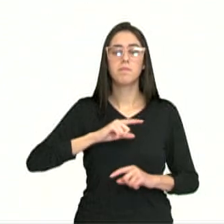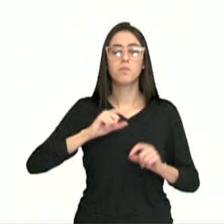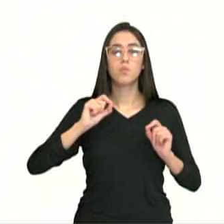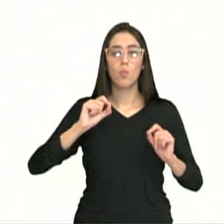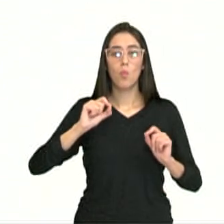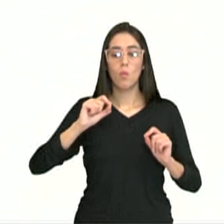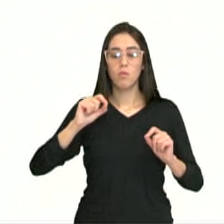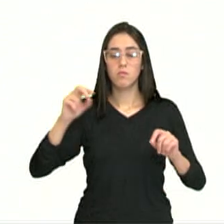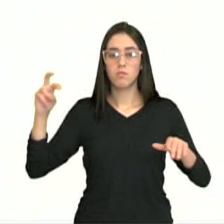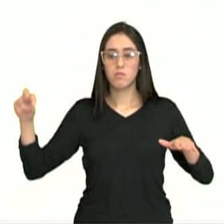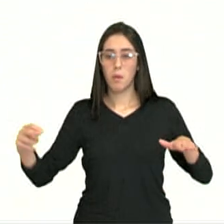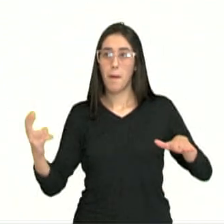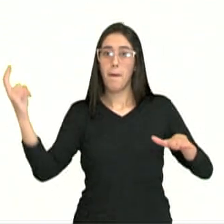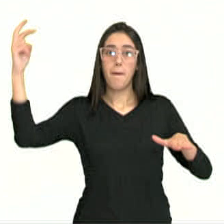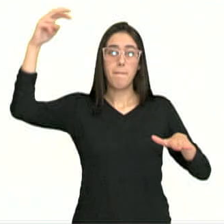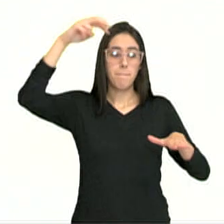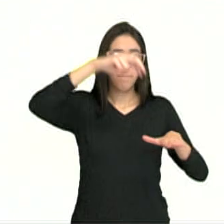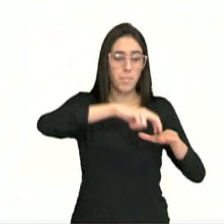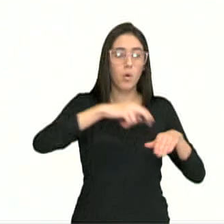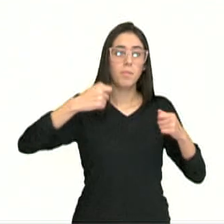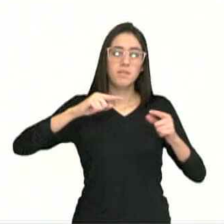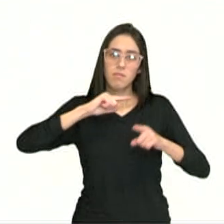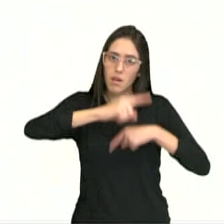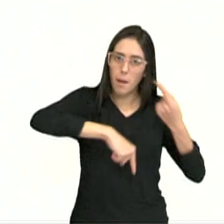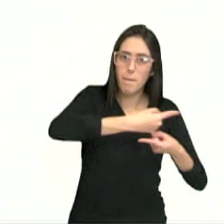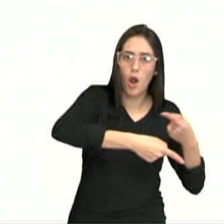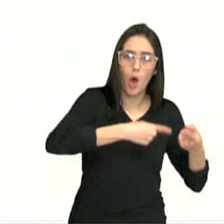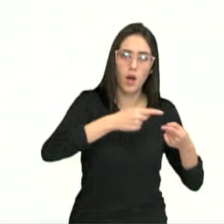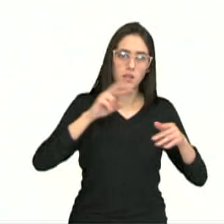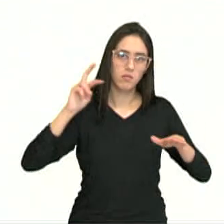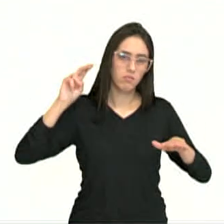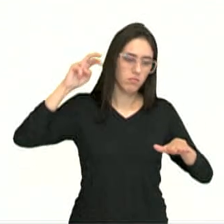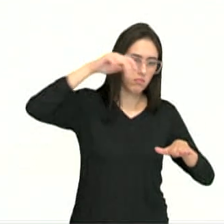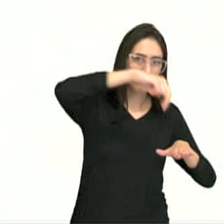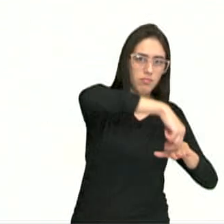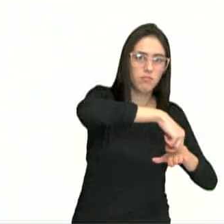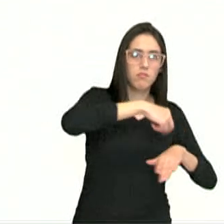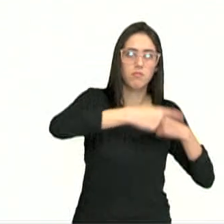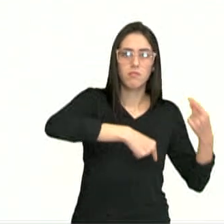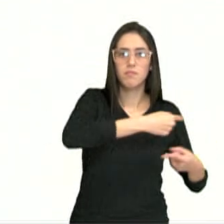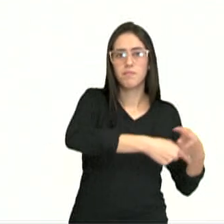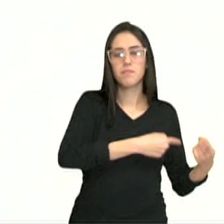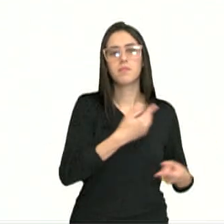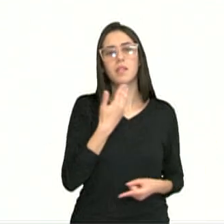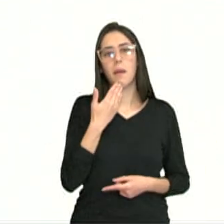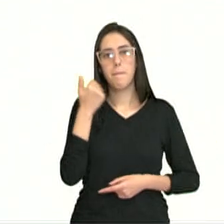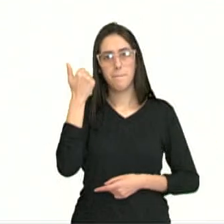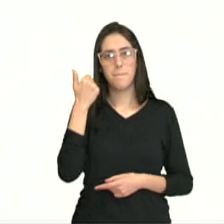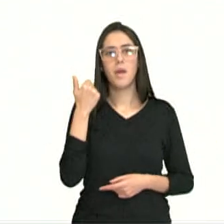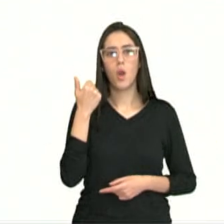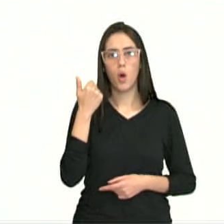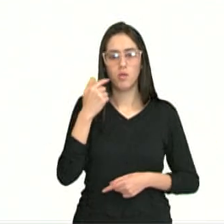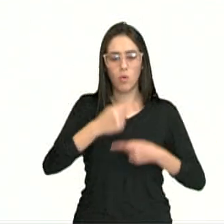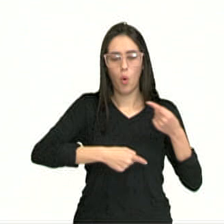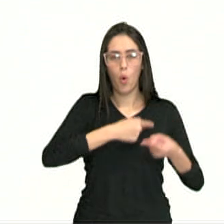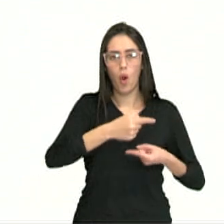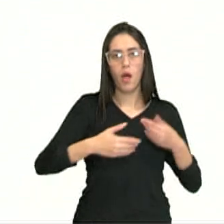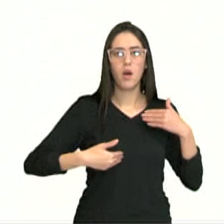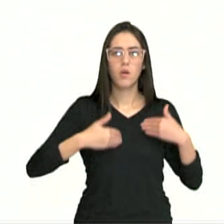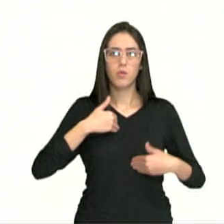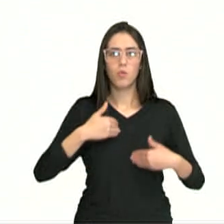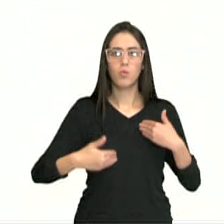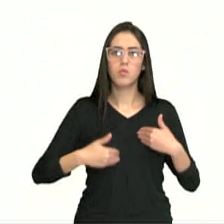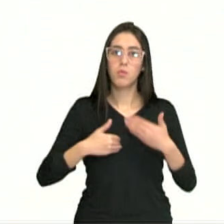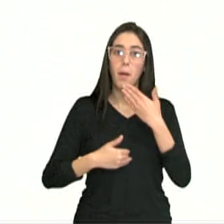amortecer o impacto, deve ser seguida de uma cambalhota ou o uso das mãos como apoio. Cambalhota nada mais é do que o rolamento, não é